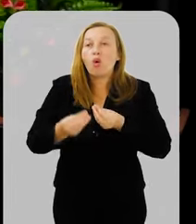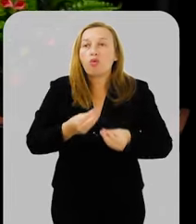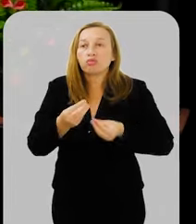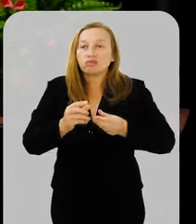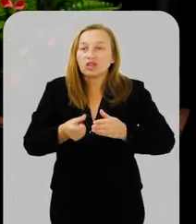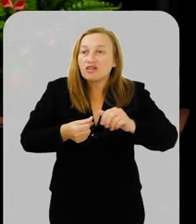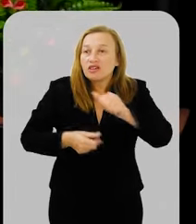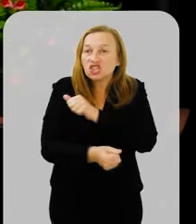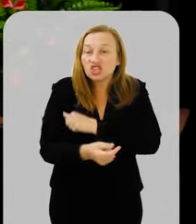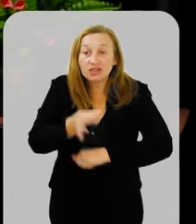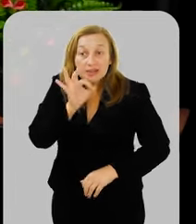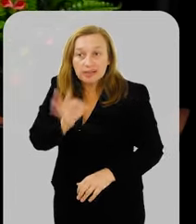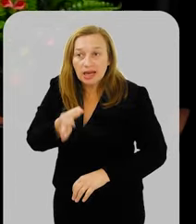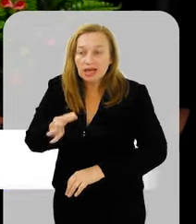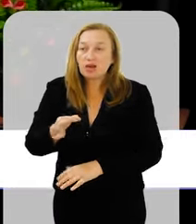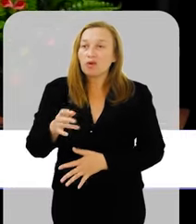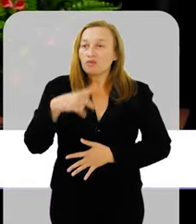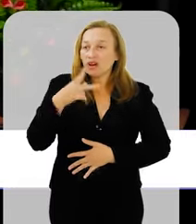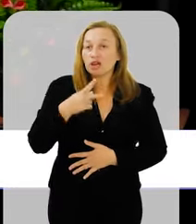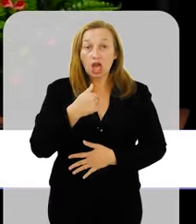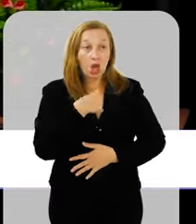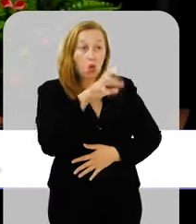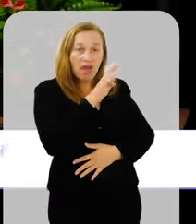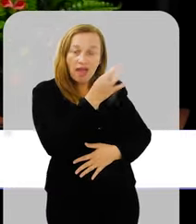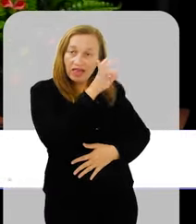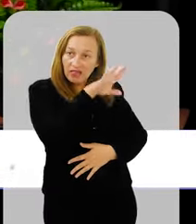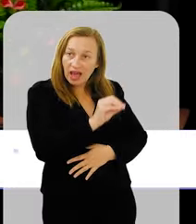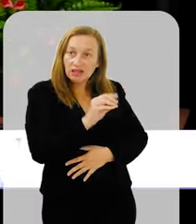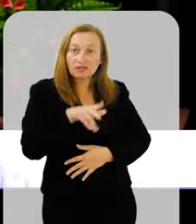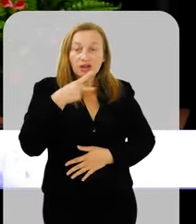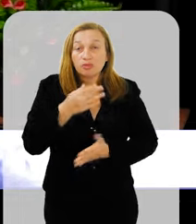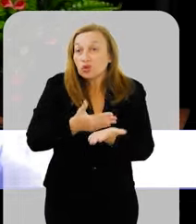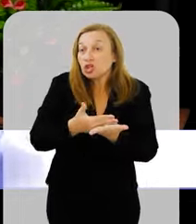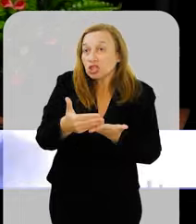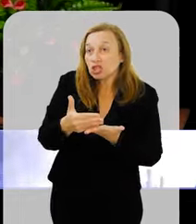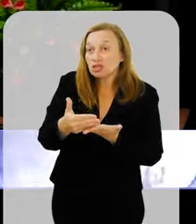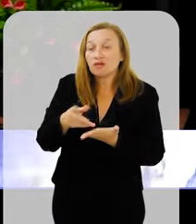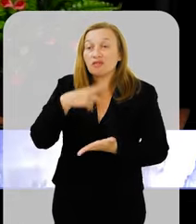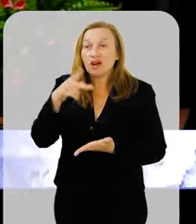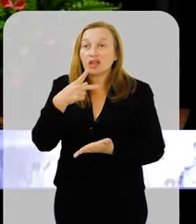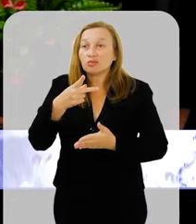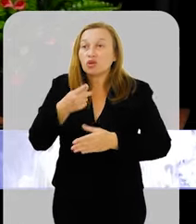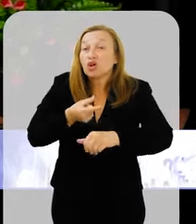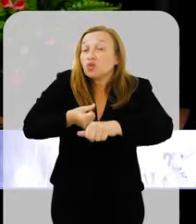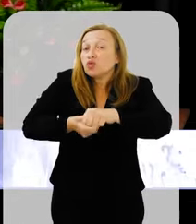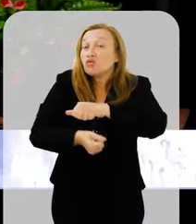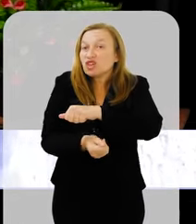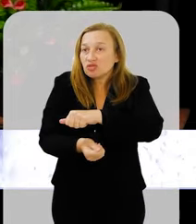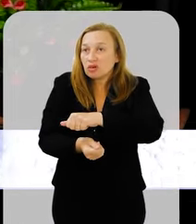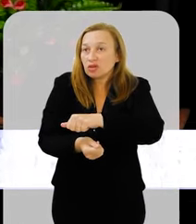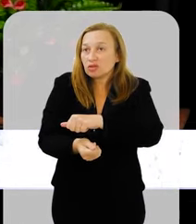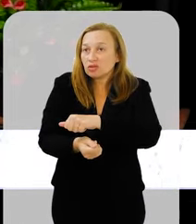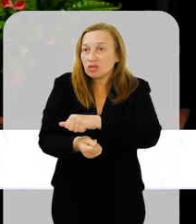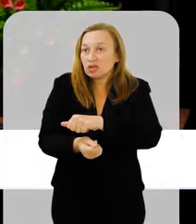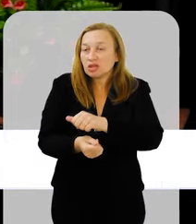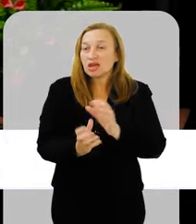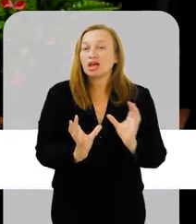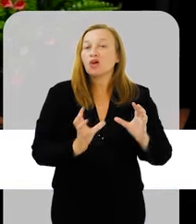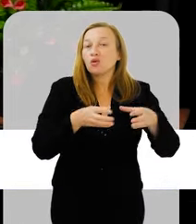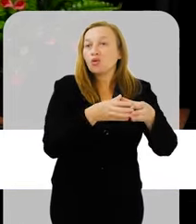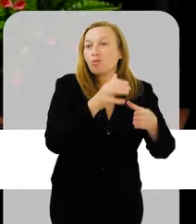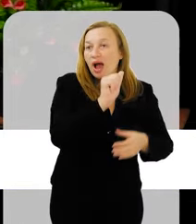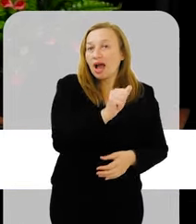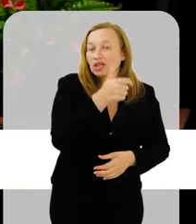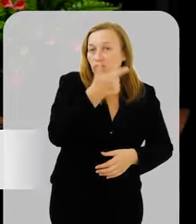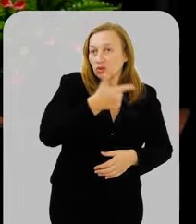um investimento bem feito. Foi o que nós citamos, eu e Renato Azevedo, nós citamos no início do programa, falando sobre os investimentos que estão sendo realizados na